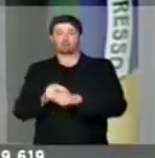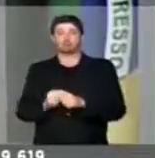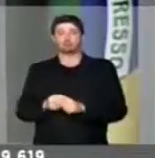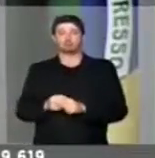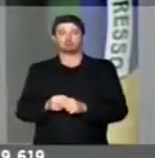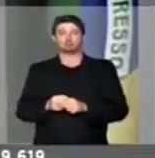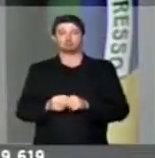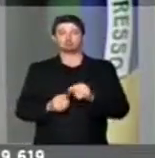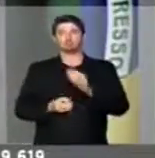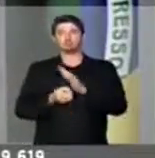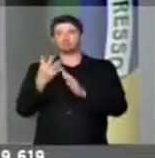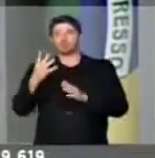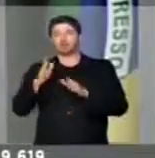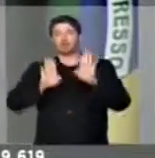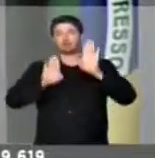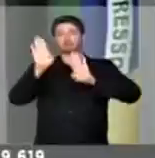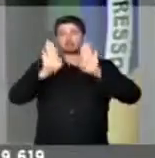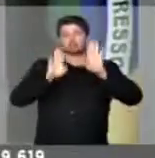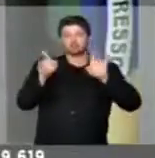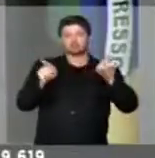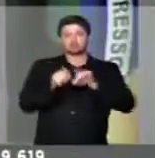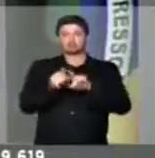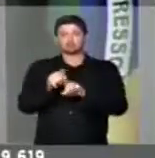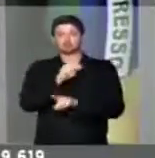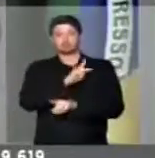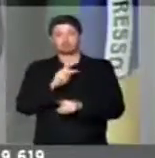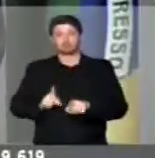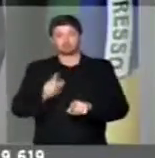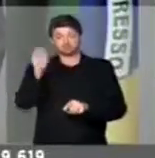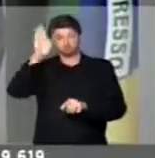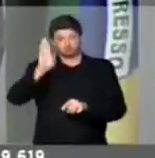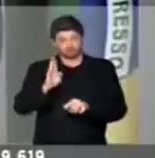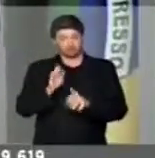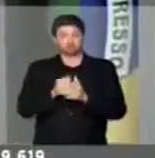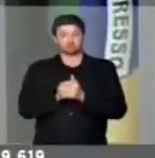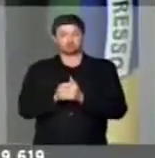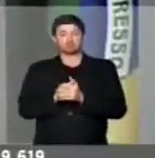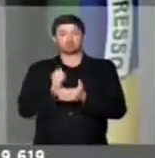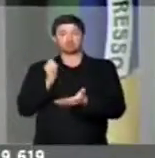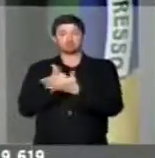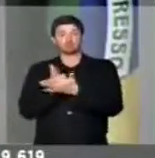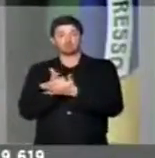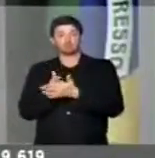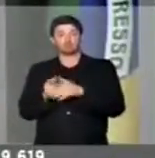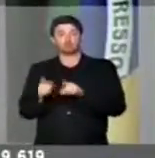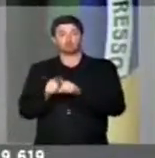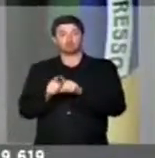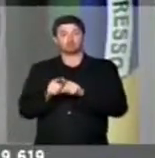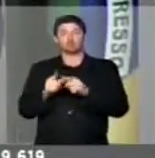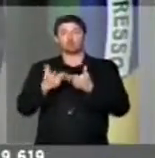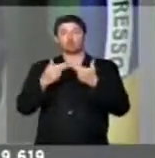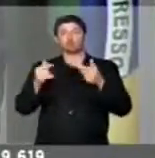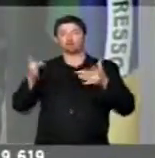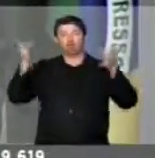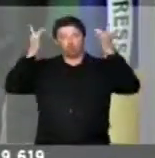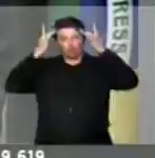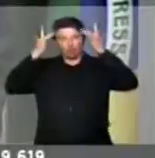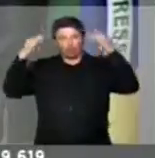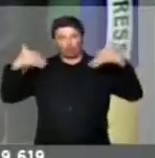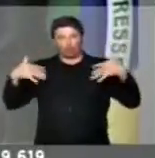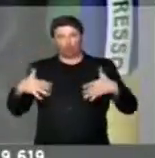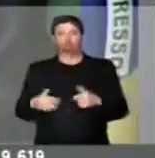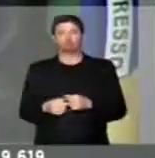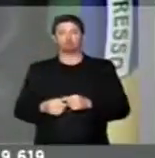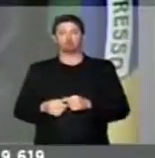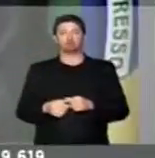Várias aberturas de licitações da Presidência da República para a compra de artigos de luxo. Tem